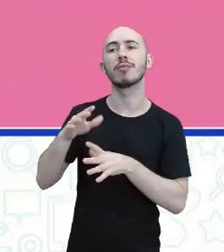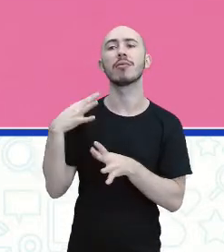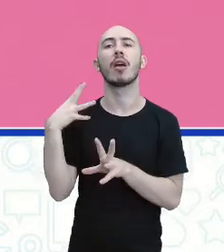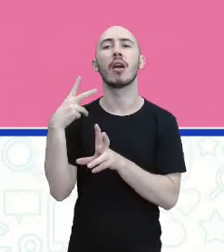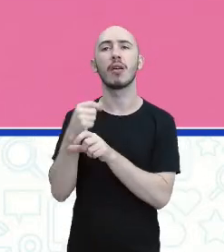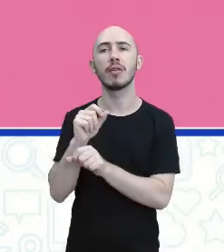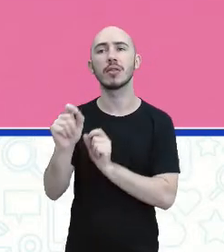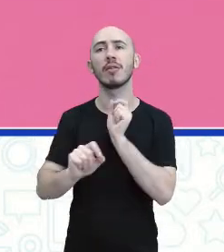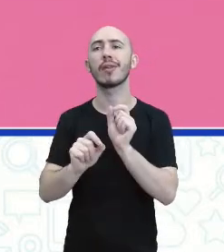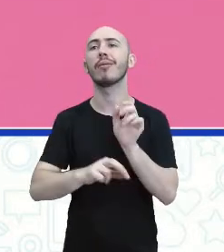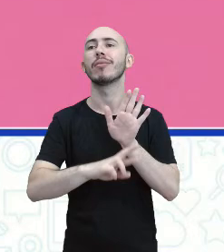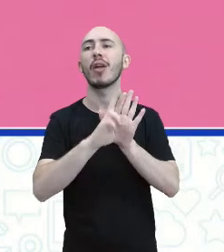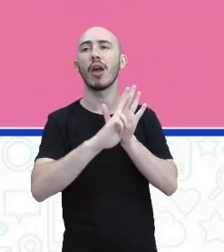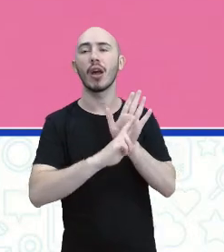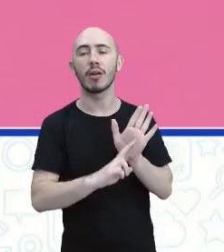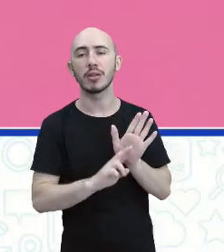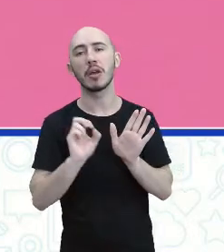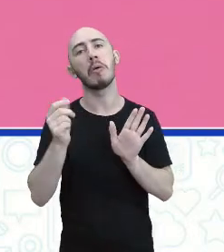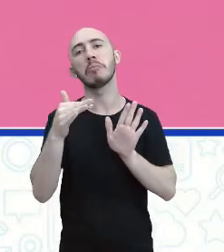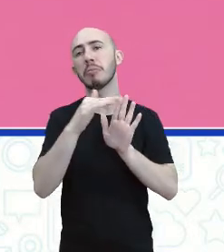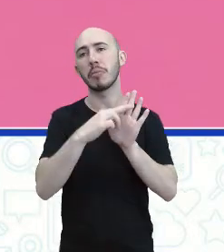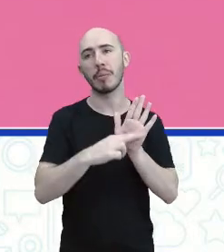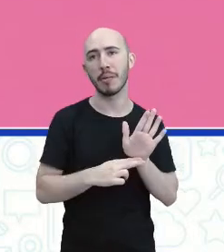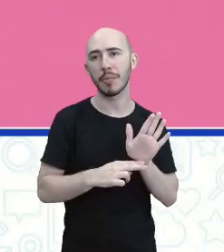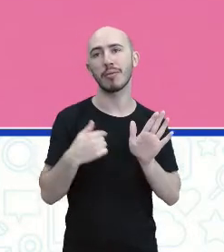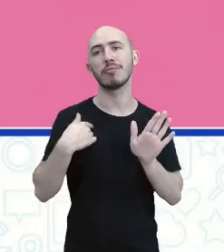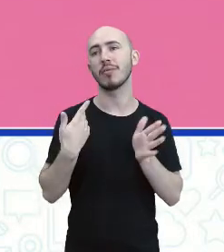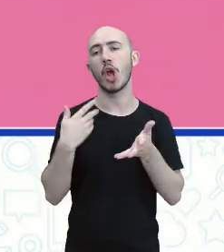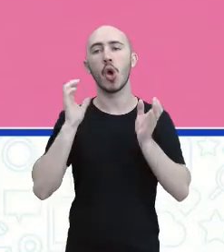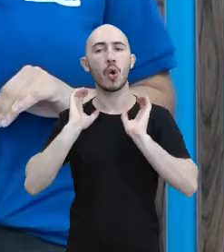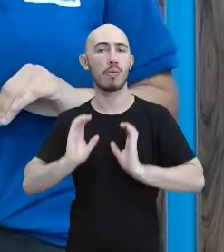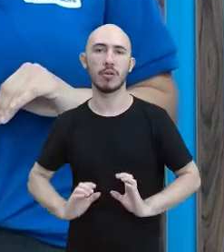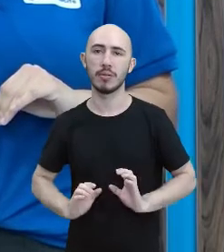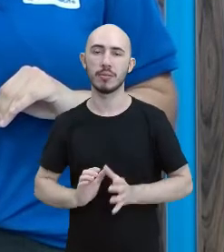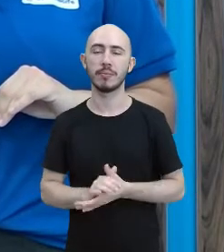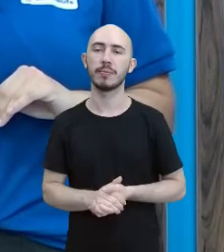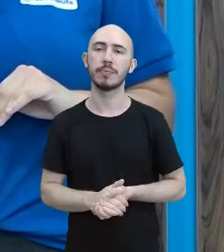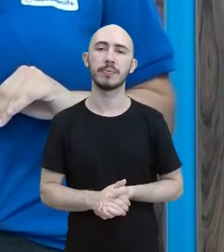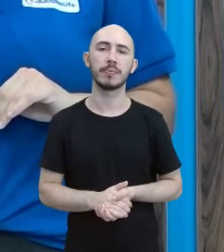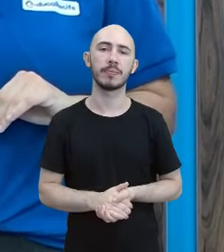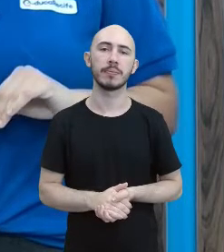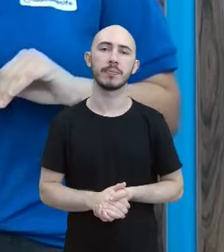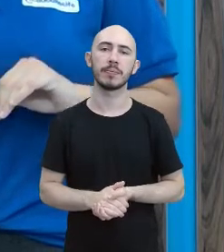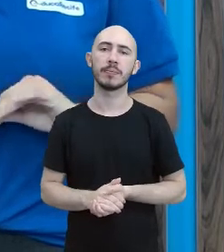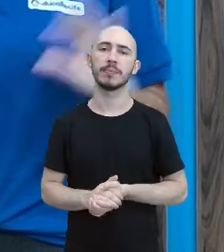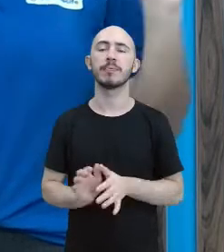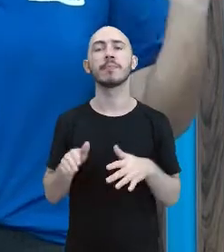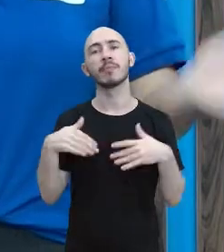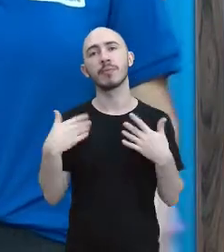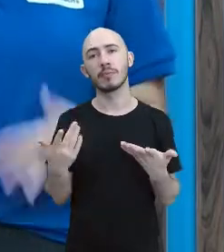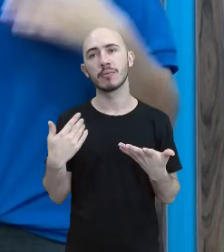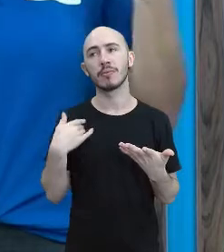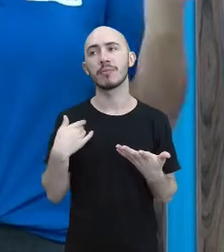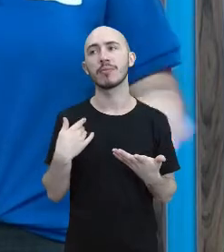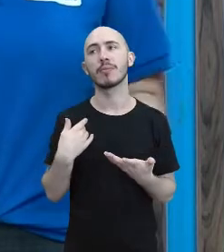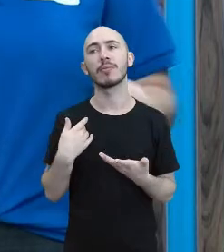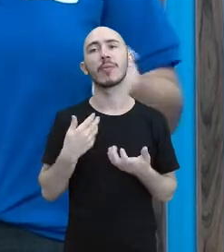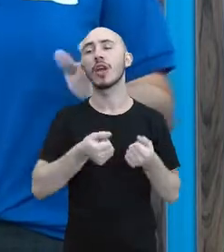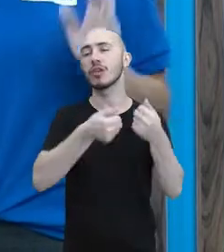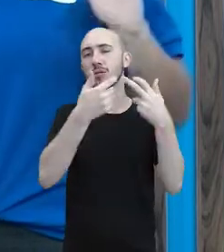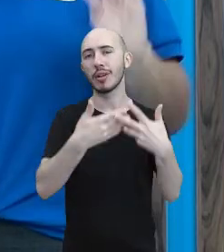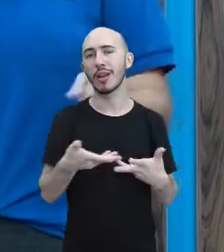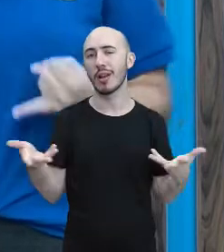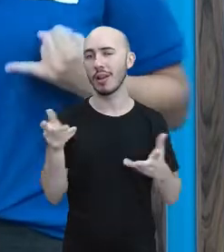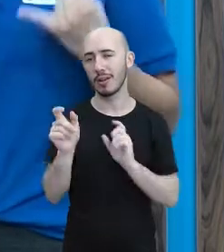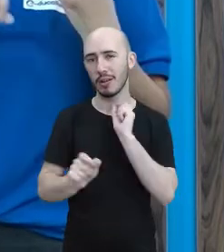a regulação ou normatização de comportamentos. Então, é isso tudo que eu estou falando aqui, ó.